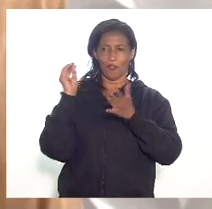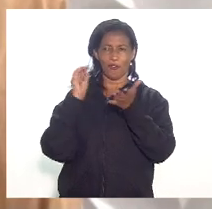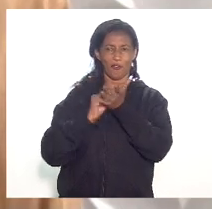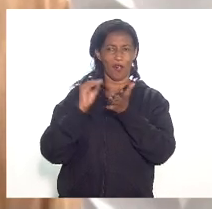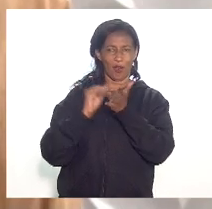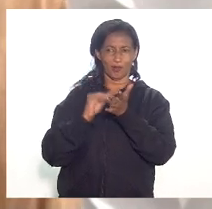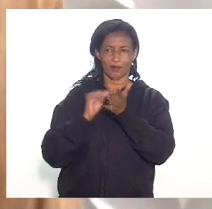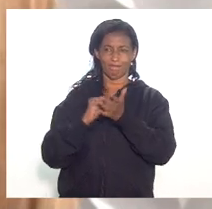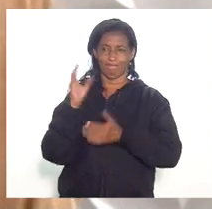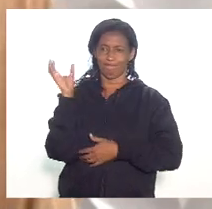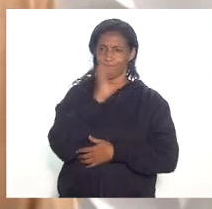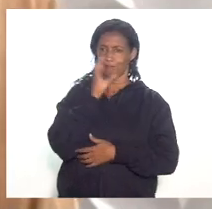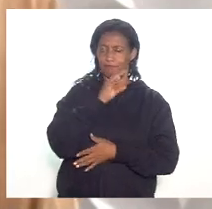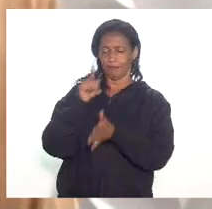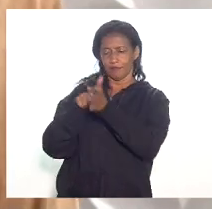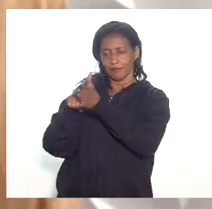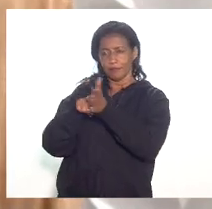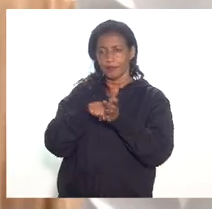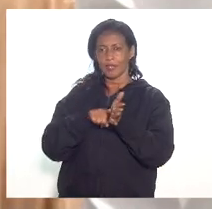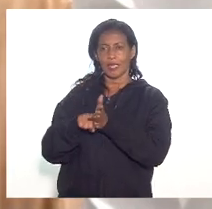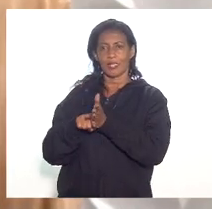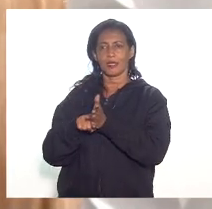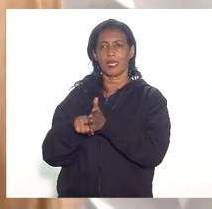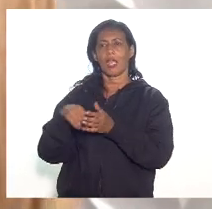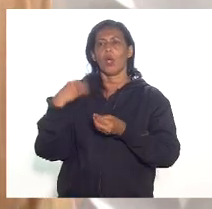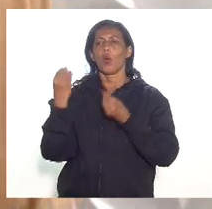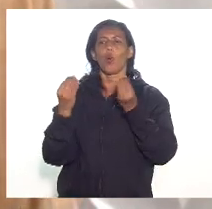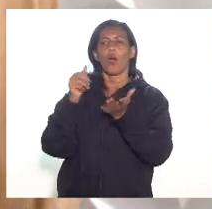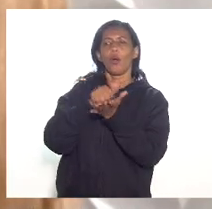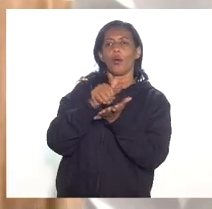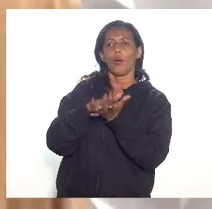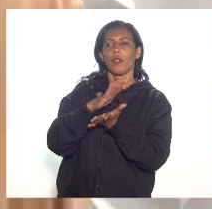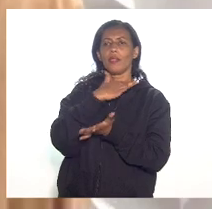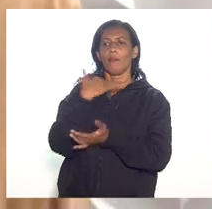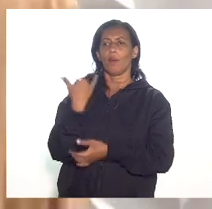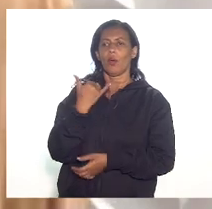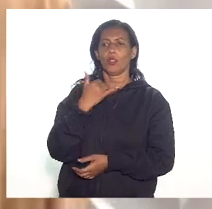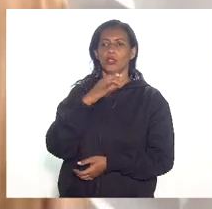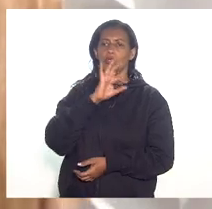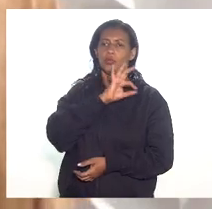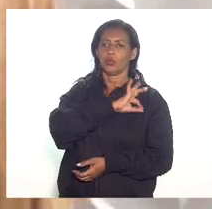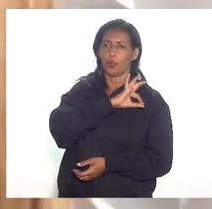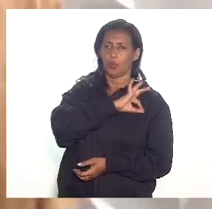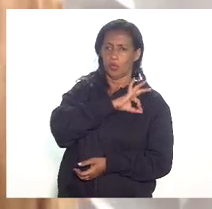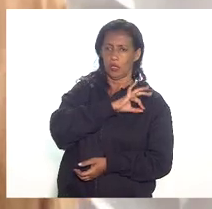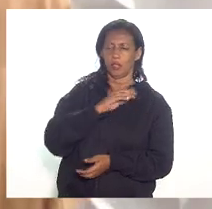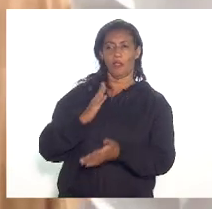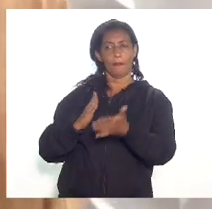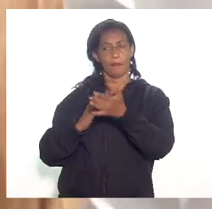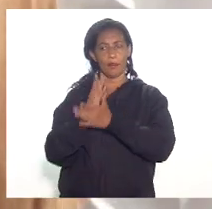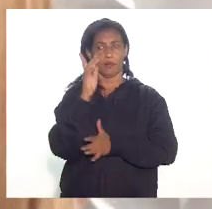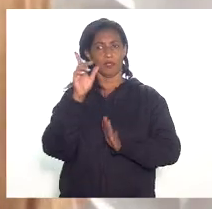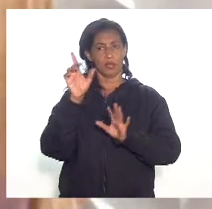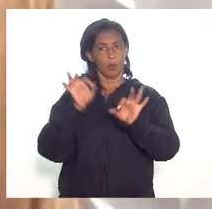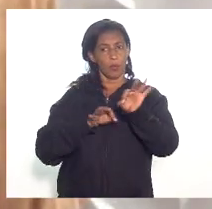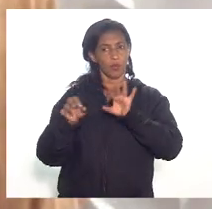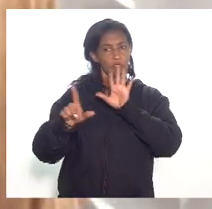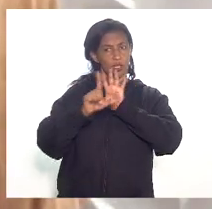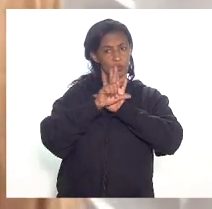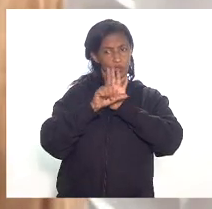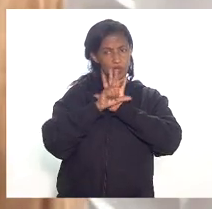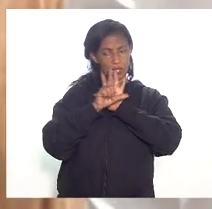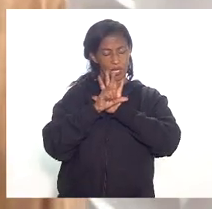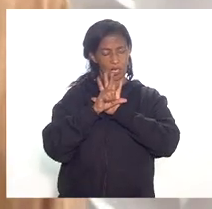velocidade na análise que o caso requer quero lembrar aqui a aprovação do projeto de lei da nossa